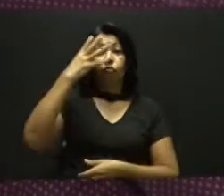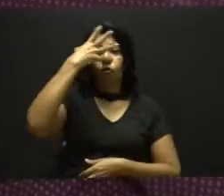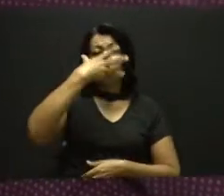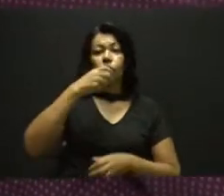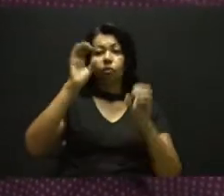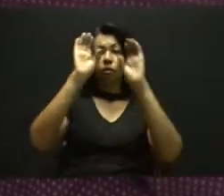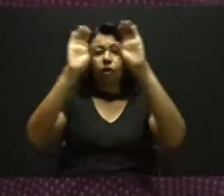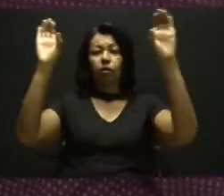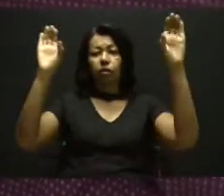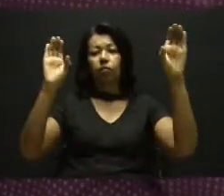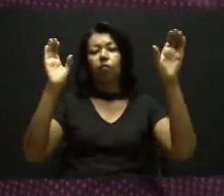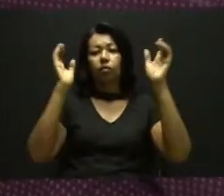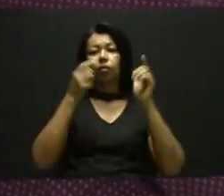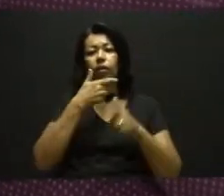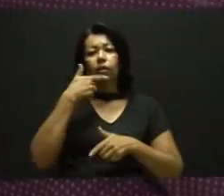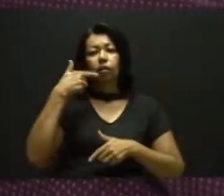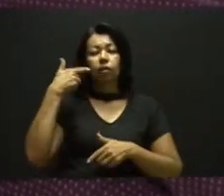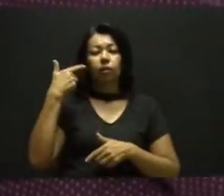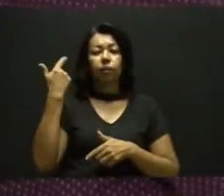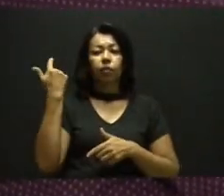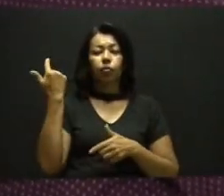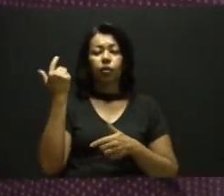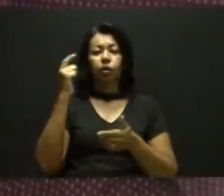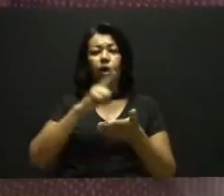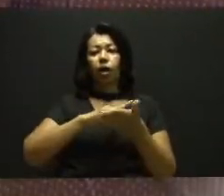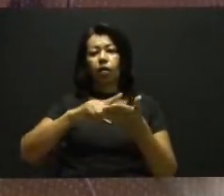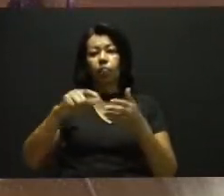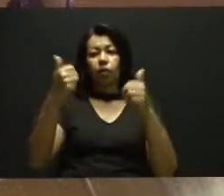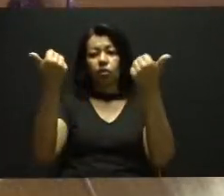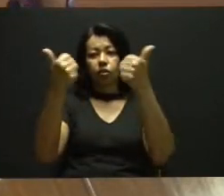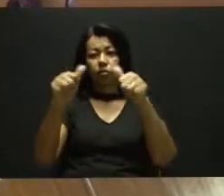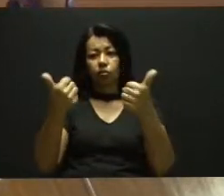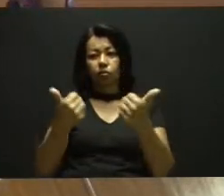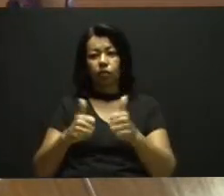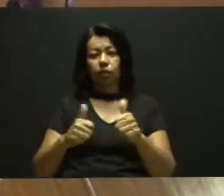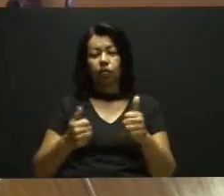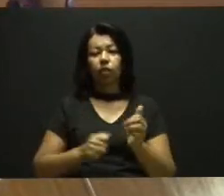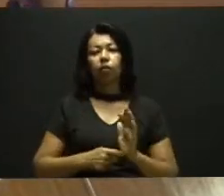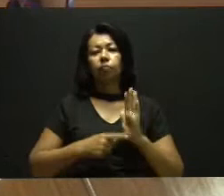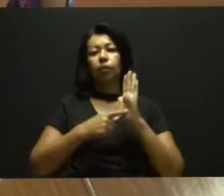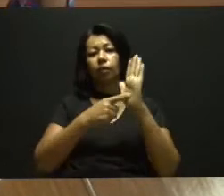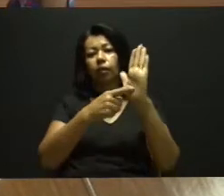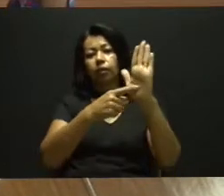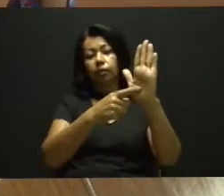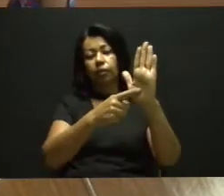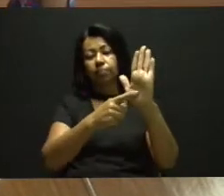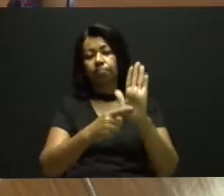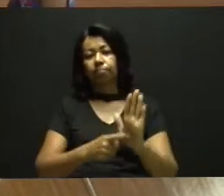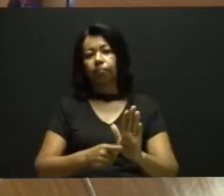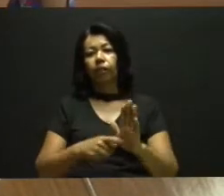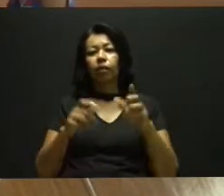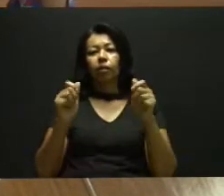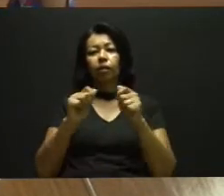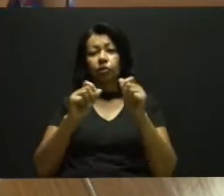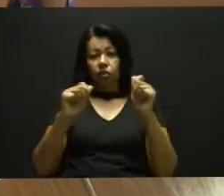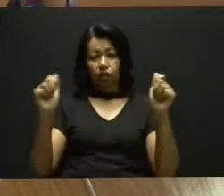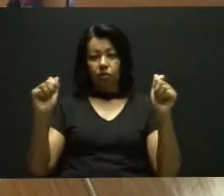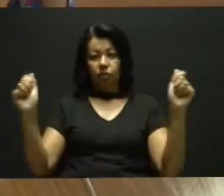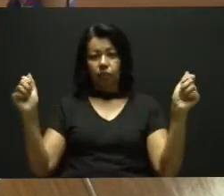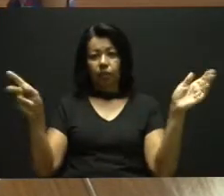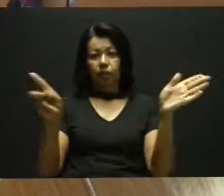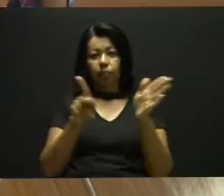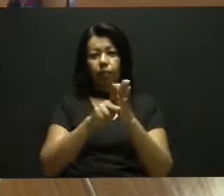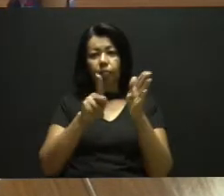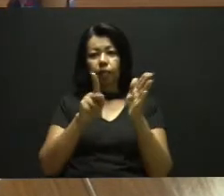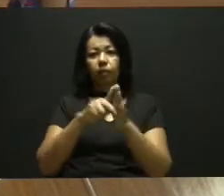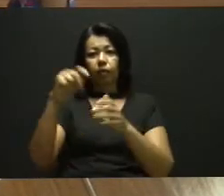teu formoso seu sonho ele vai agir dou um jeito na história dessa gigante